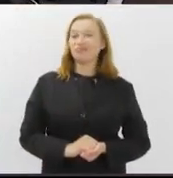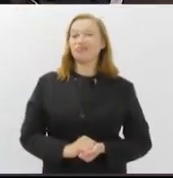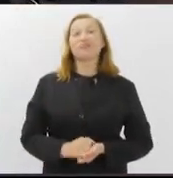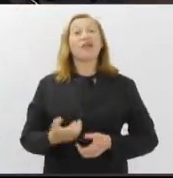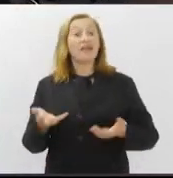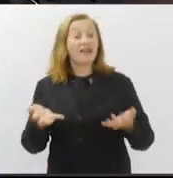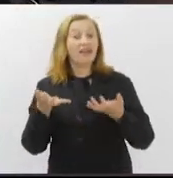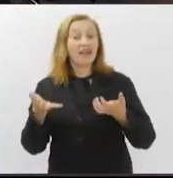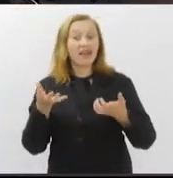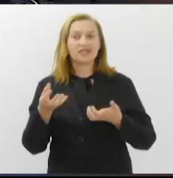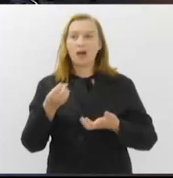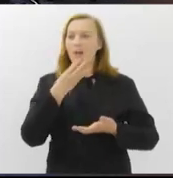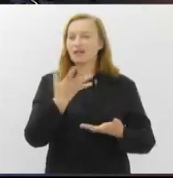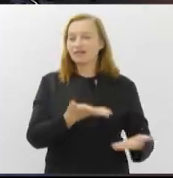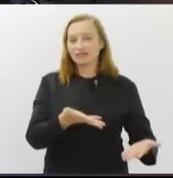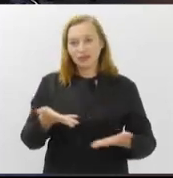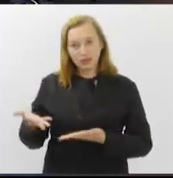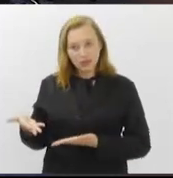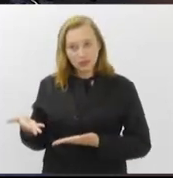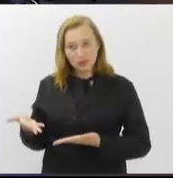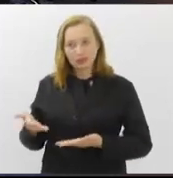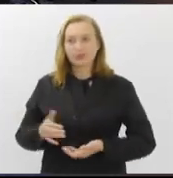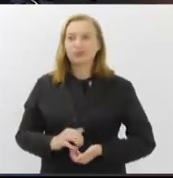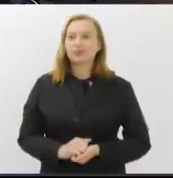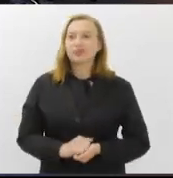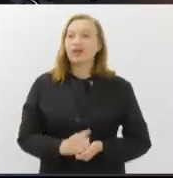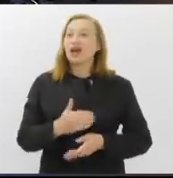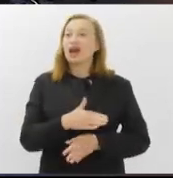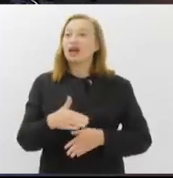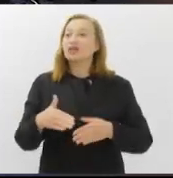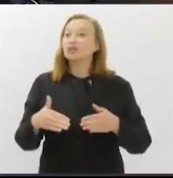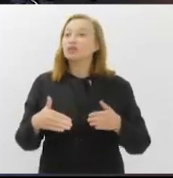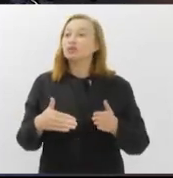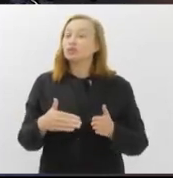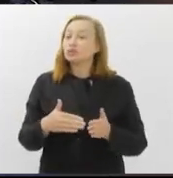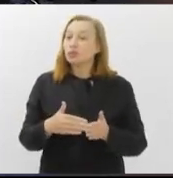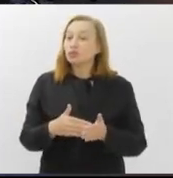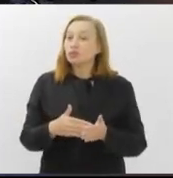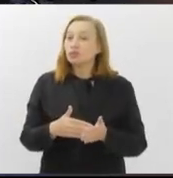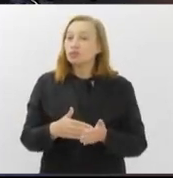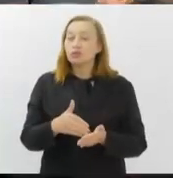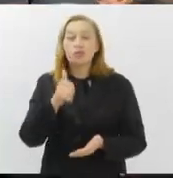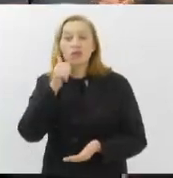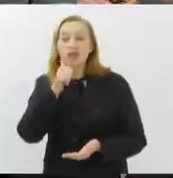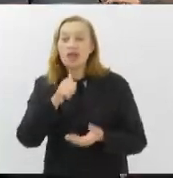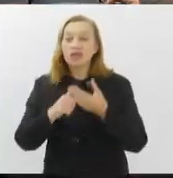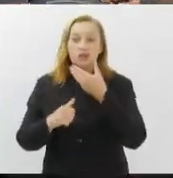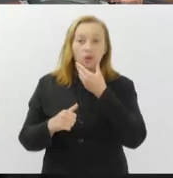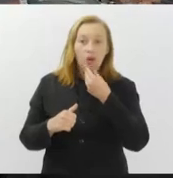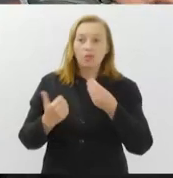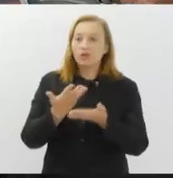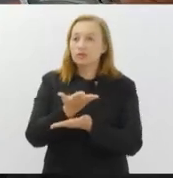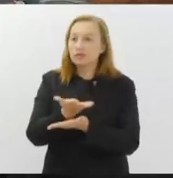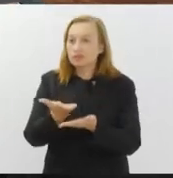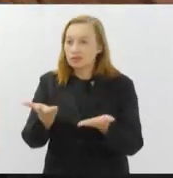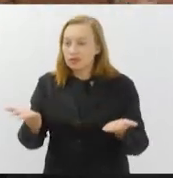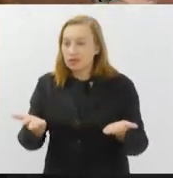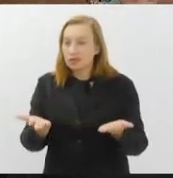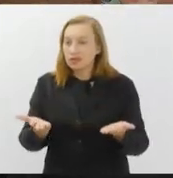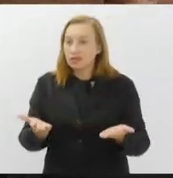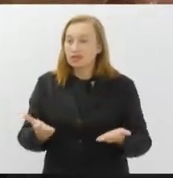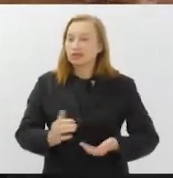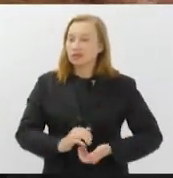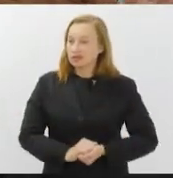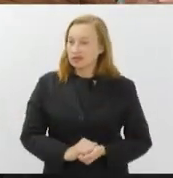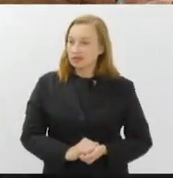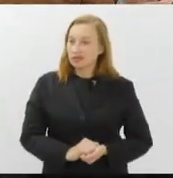Quero dar as boas-vindas a todas, a todos e a todes que estão aqui para a